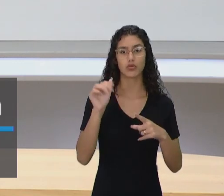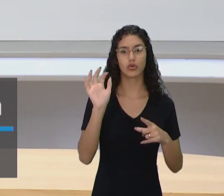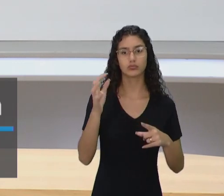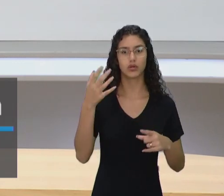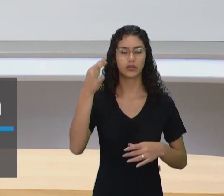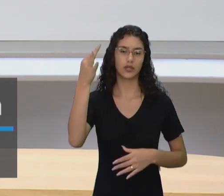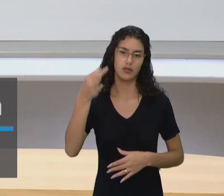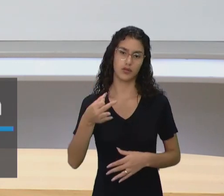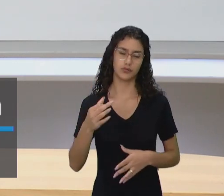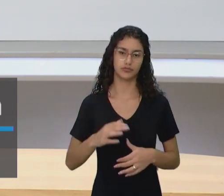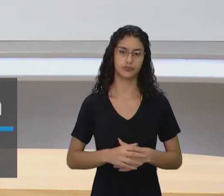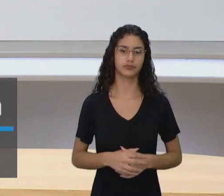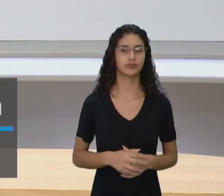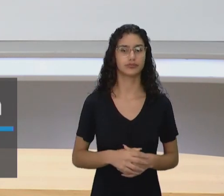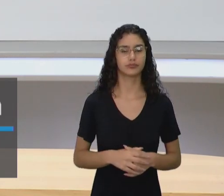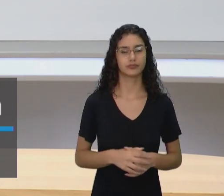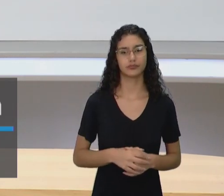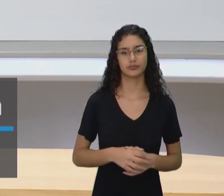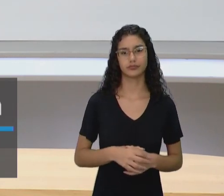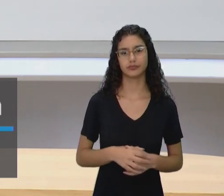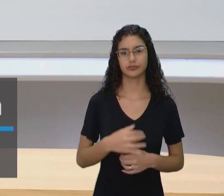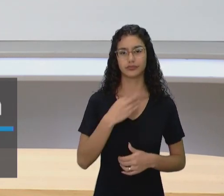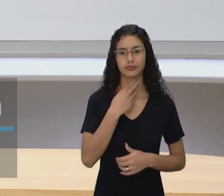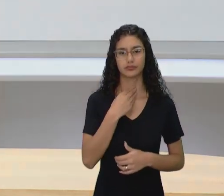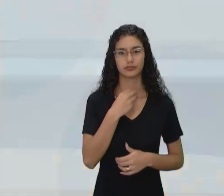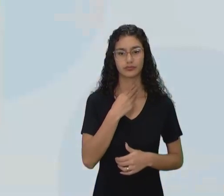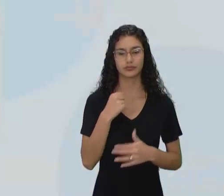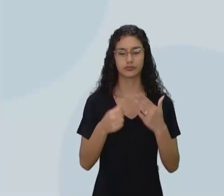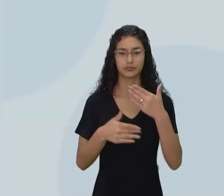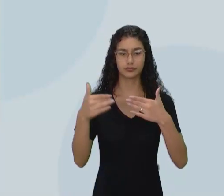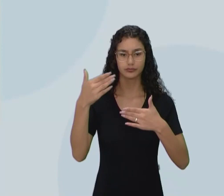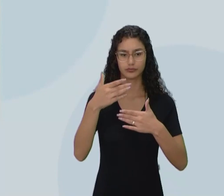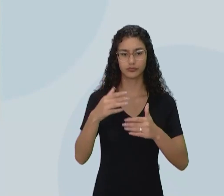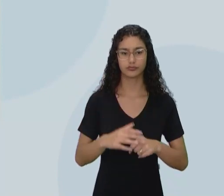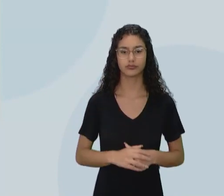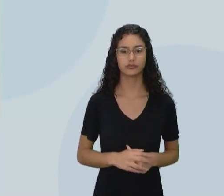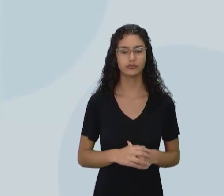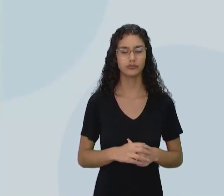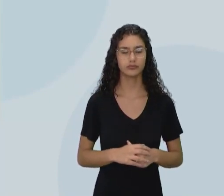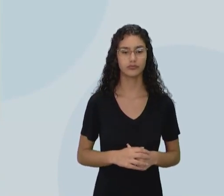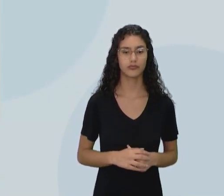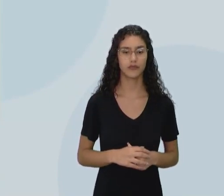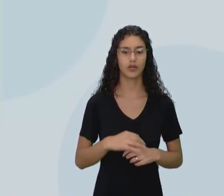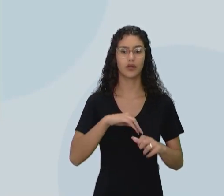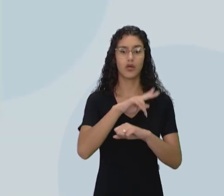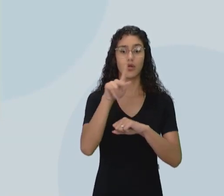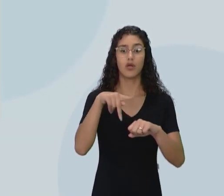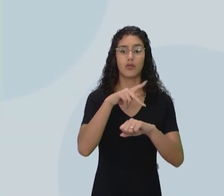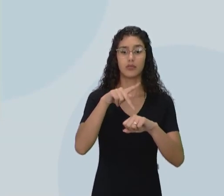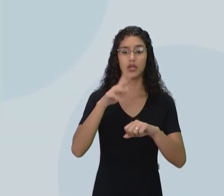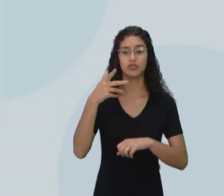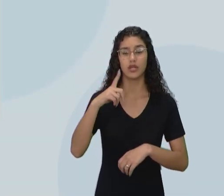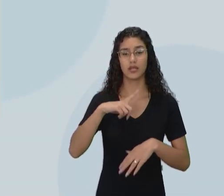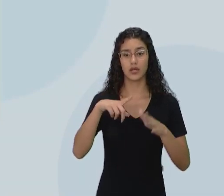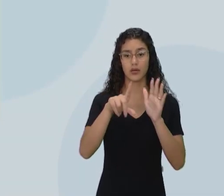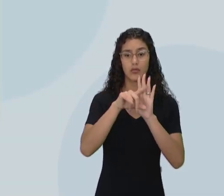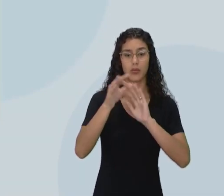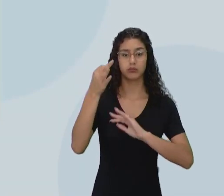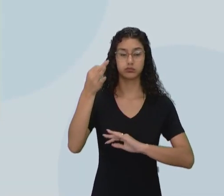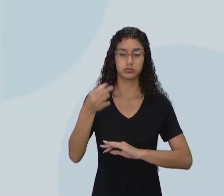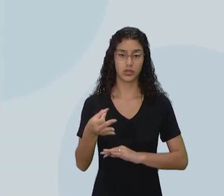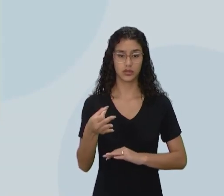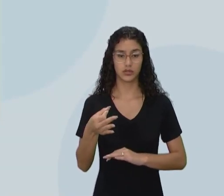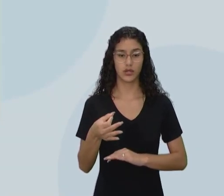dão certo, certo? E aí lá ele fala o seguinte, pode pôr na tela de novo? Ele coloca assim, ó, que os países europeus já têm legislações mais